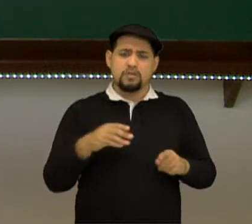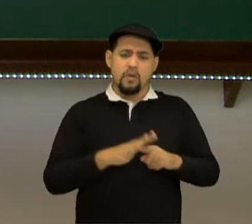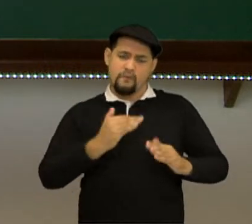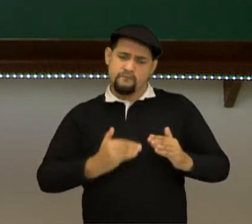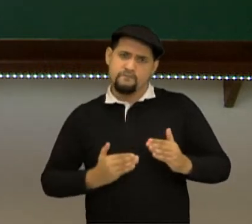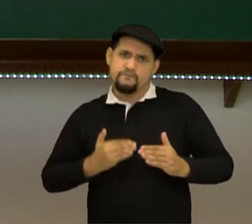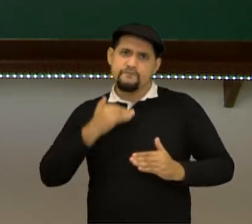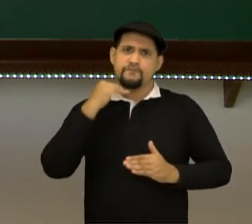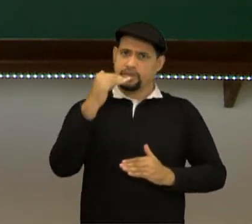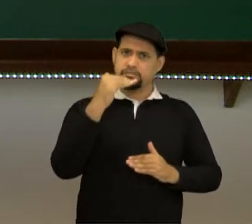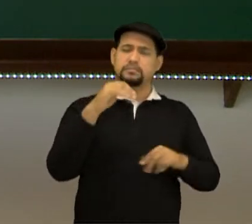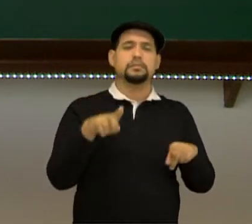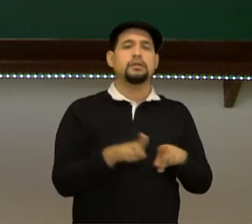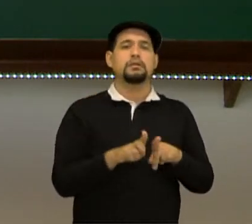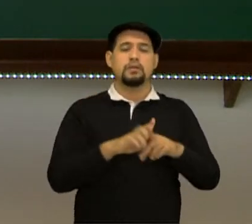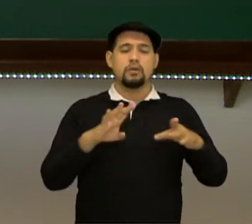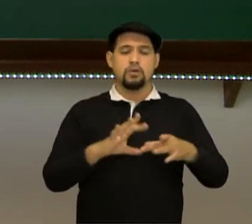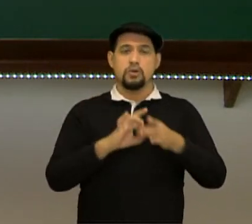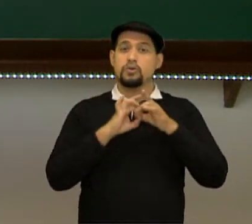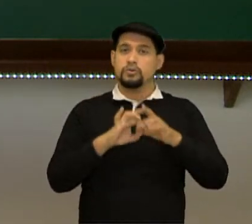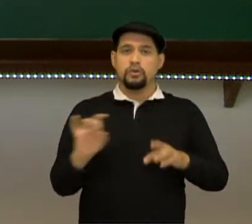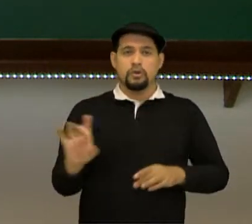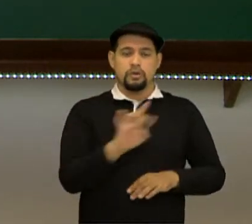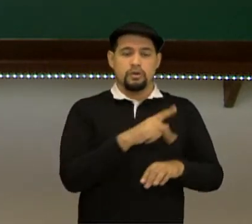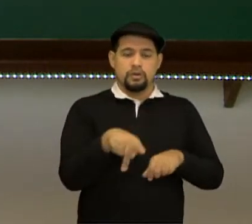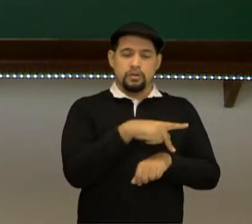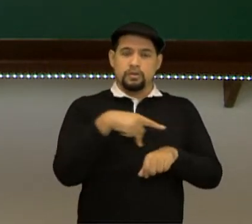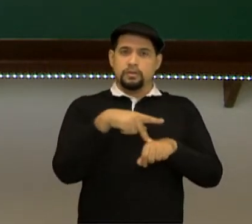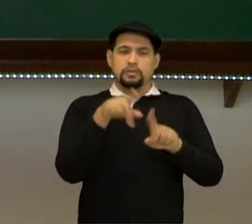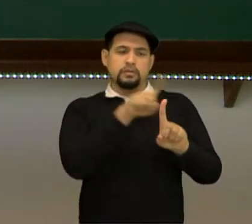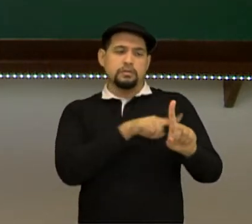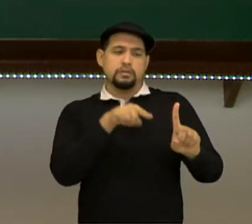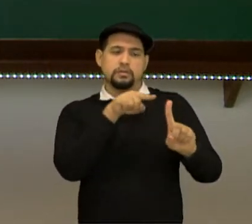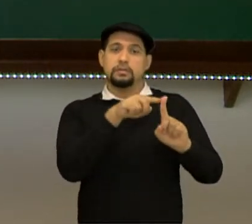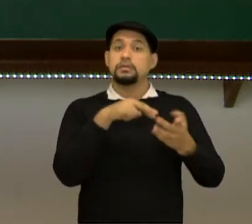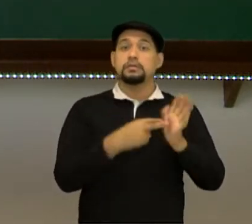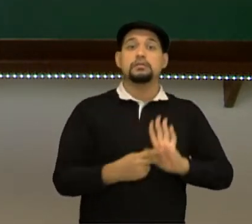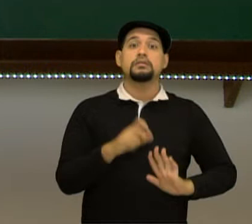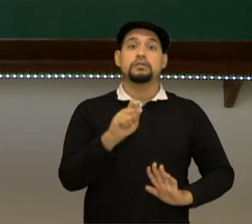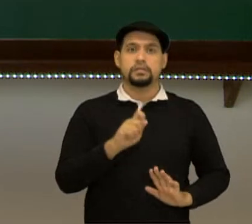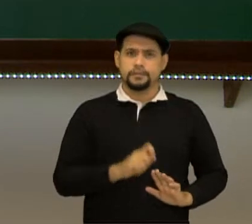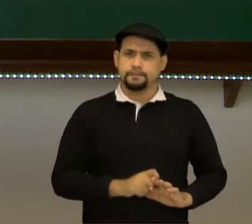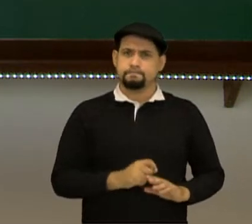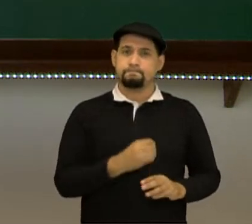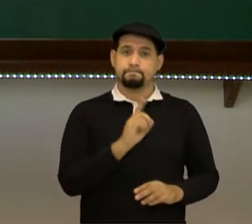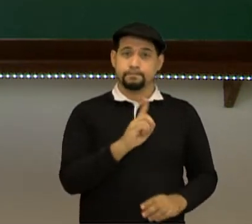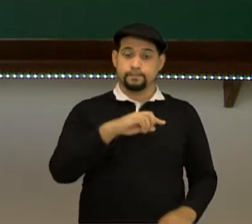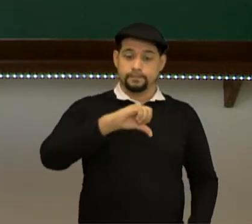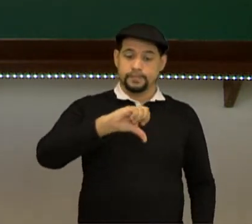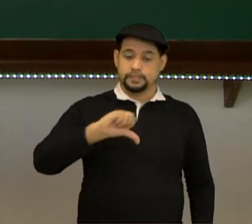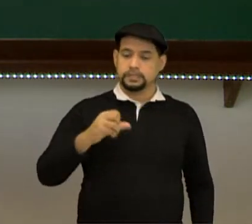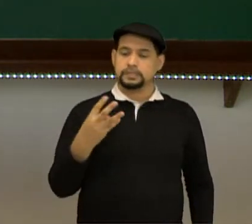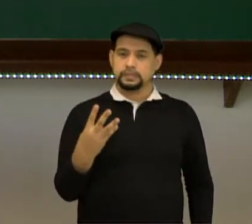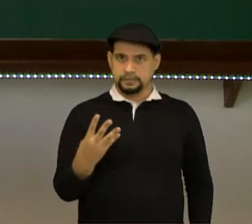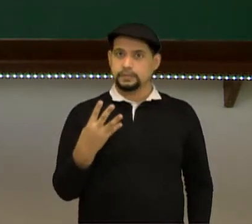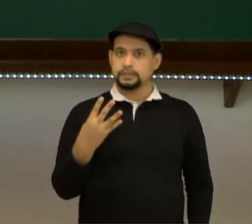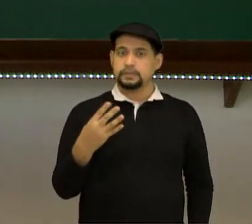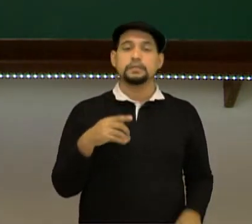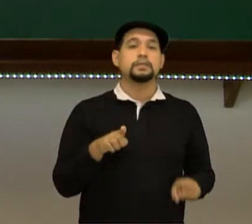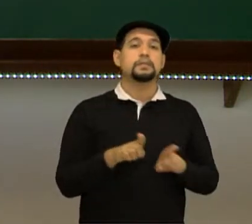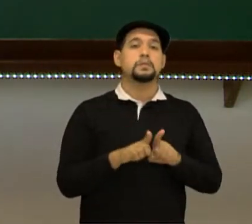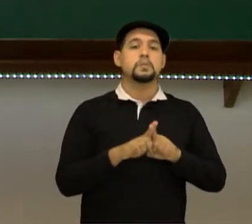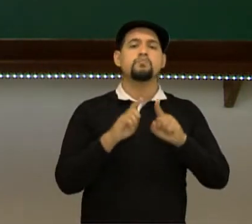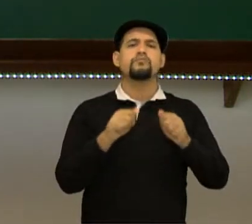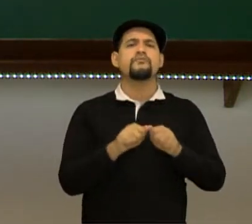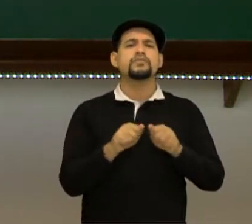Avanço No que diz respeito à consolidação interna de cada país o objetivo era a partir de 1994 e